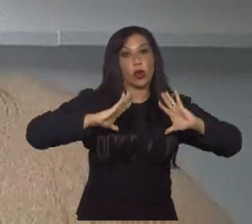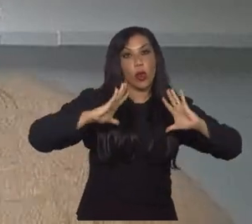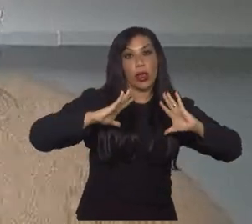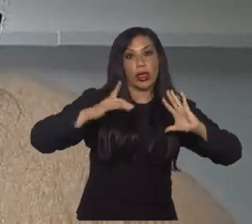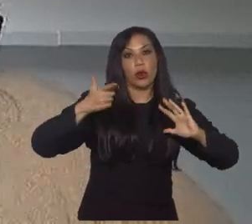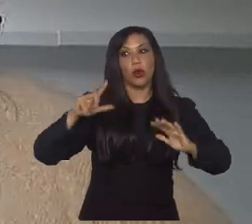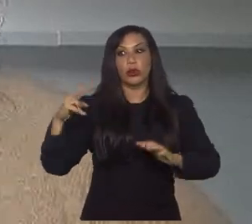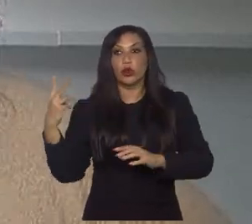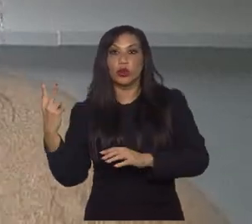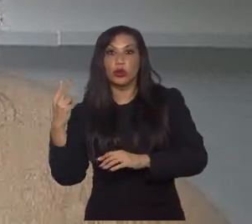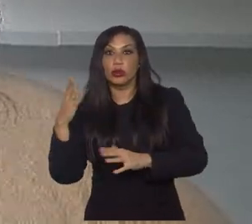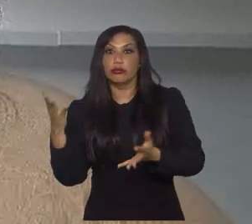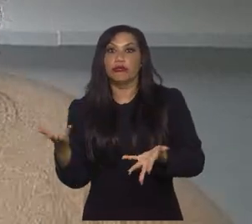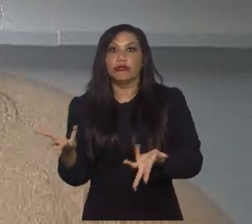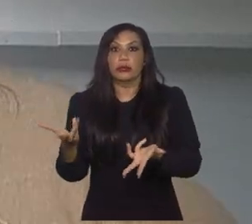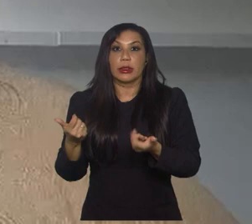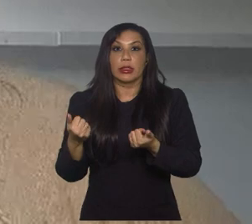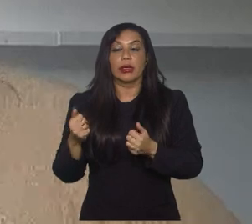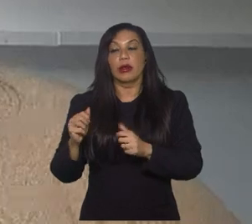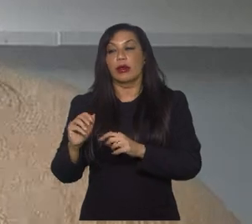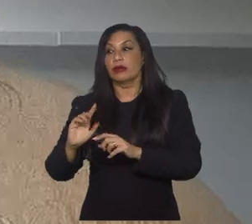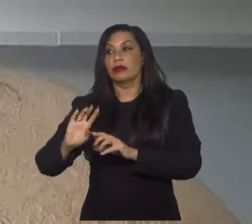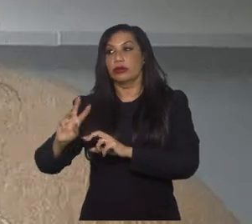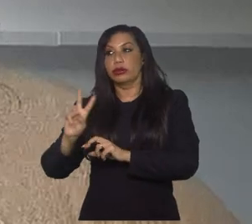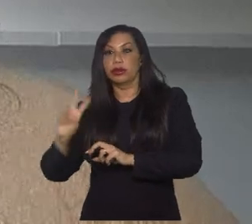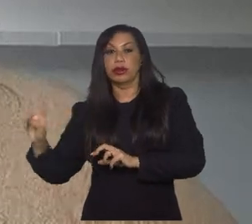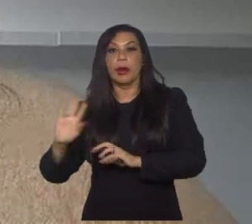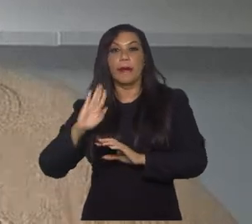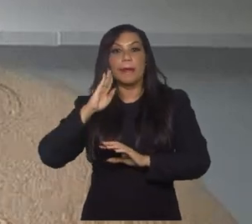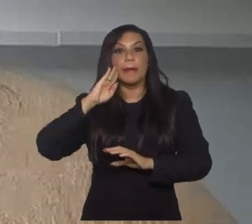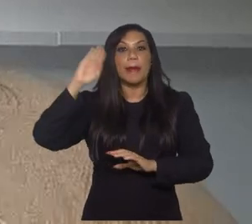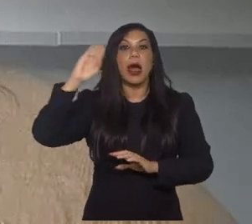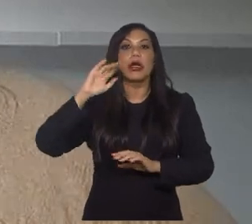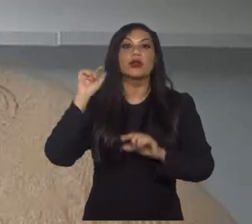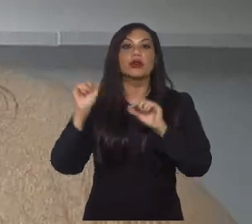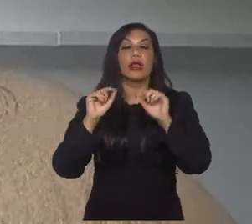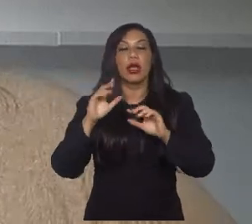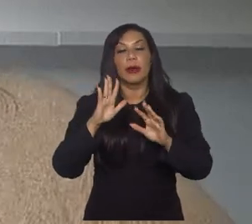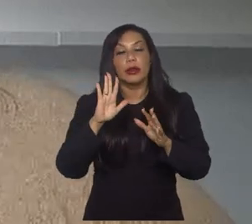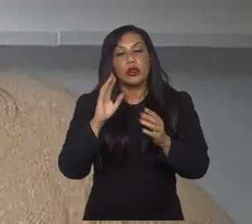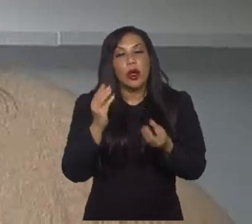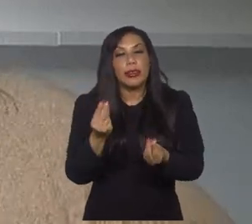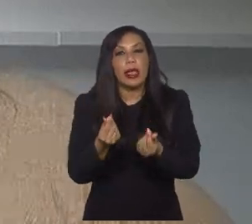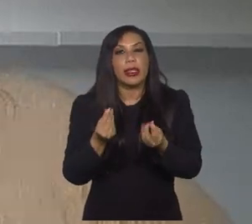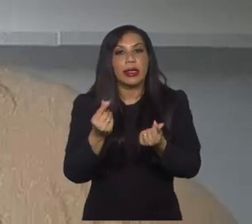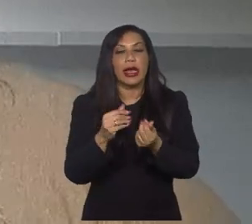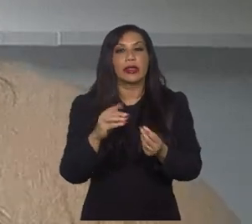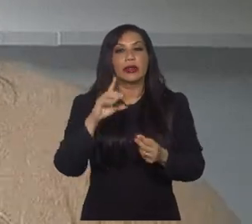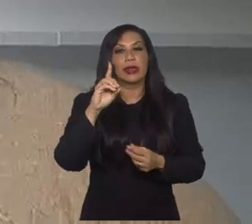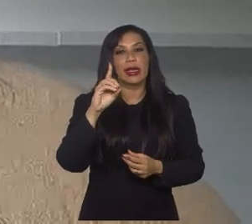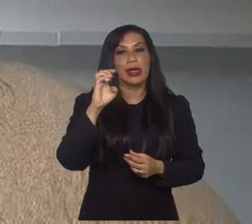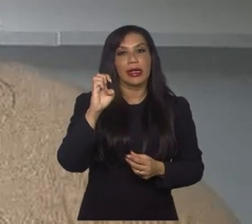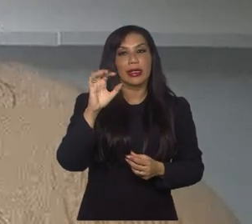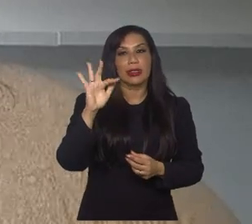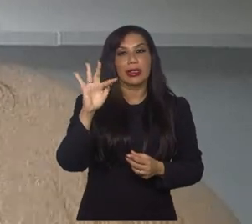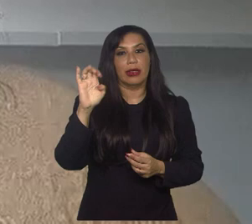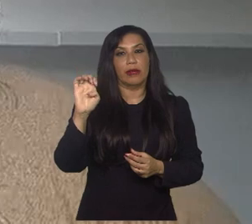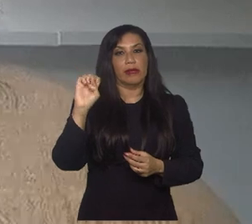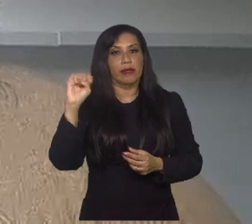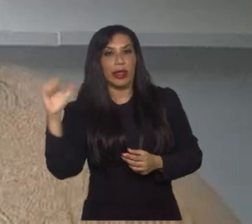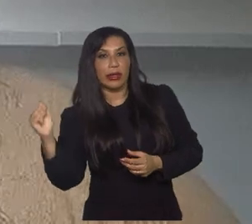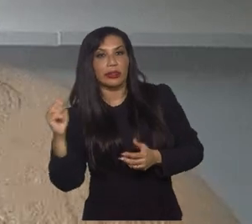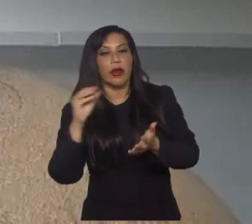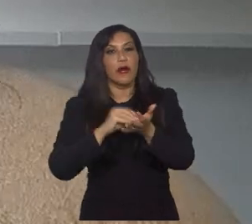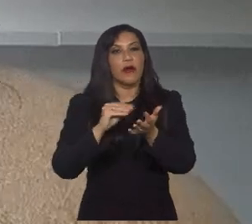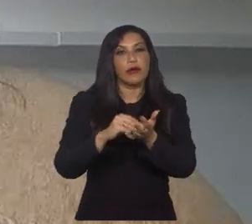outras 2 de excelente nível fora. Talvez o setor mais delicado seja a defesa, né? Setor que falte uma